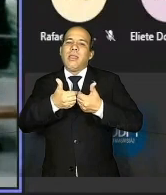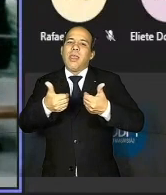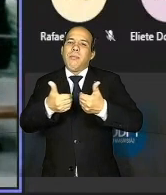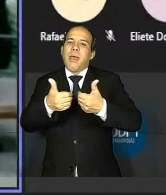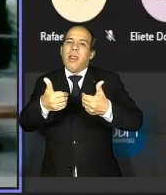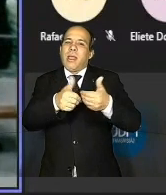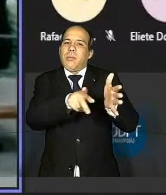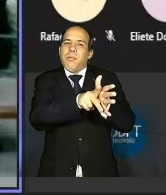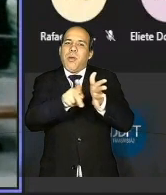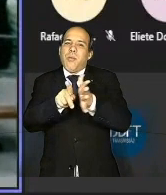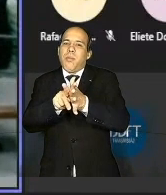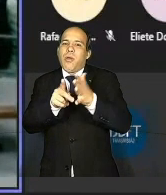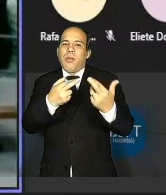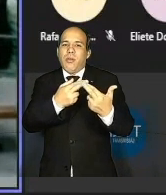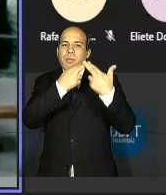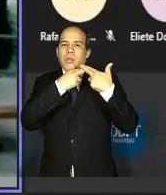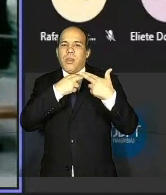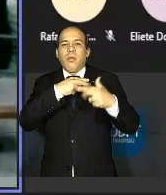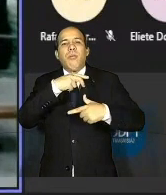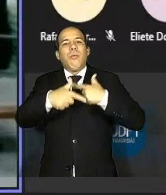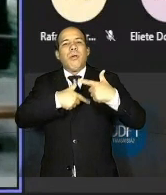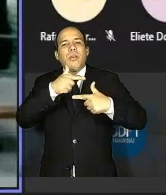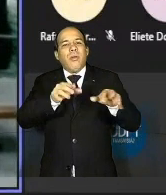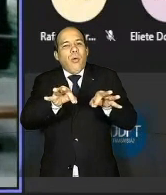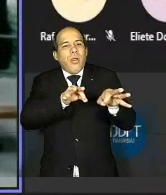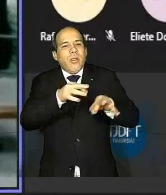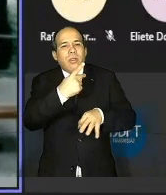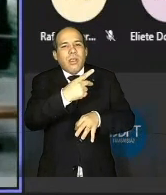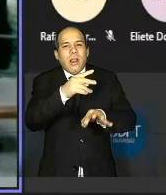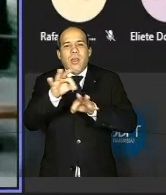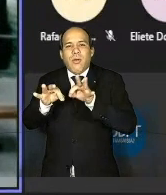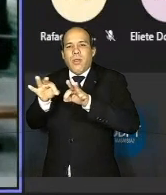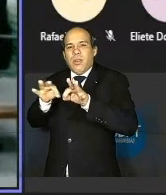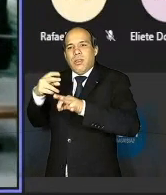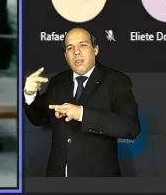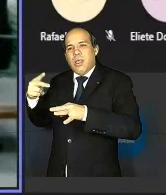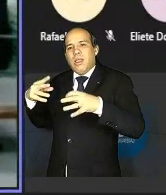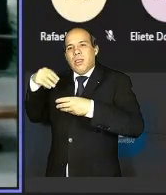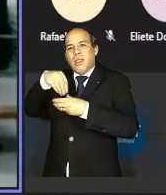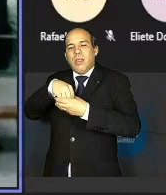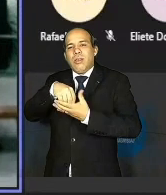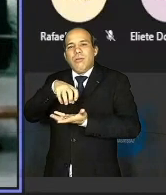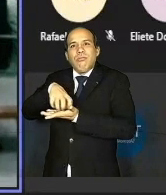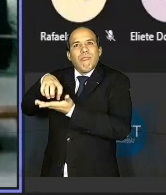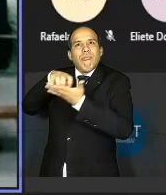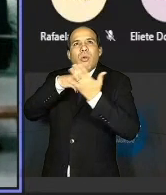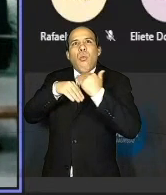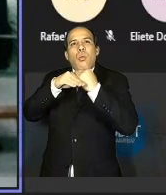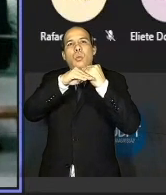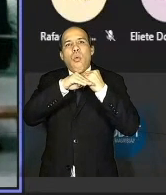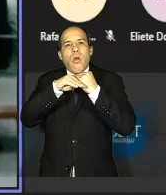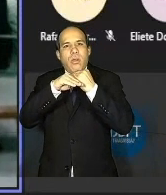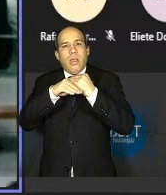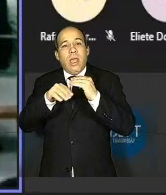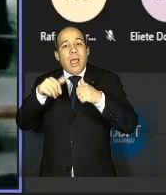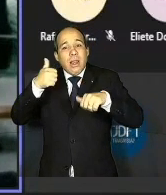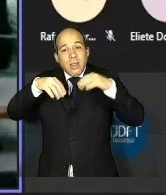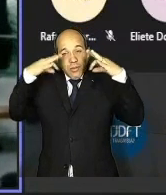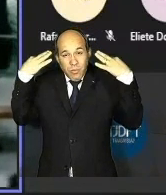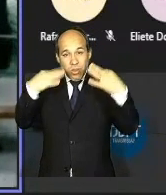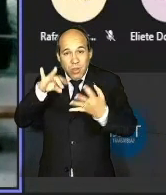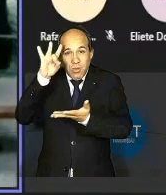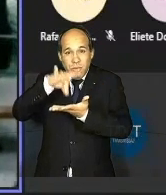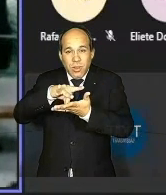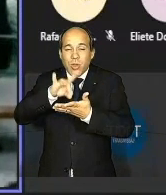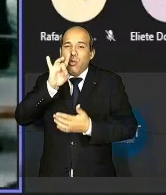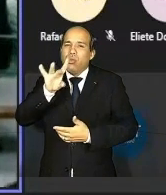há somente a divisão de atribuições de cada ramo para fim de organização de competência de atuação junto aos tribunais correlatos, cabendo análise,